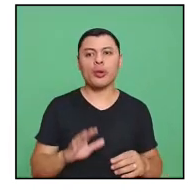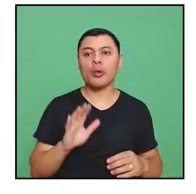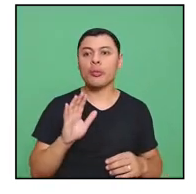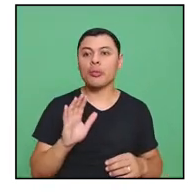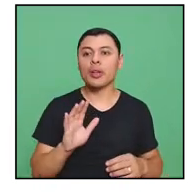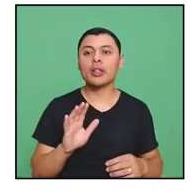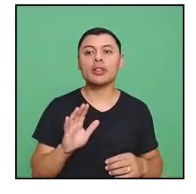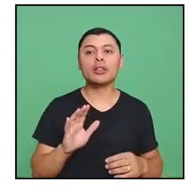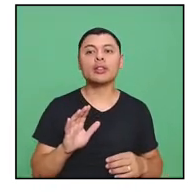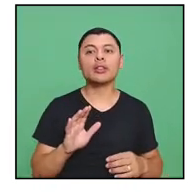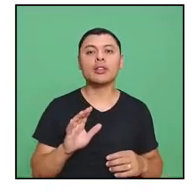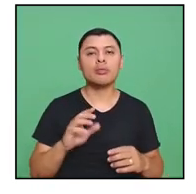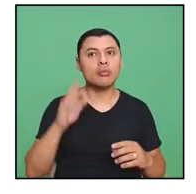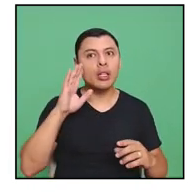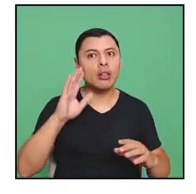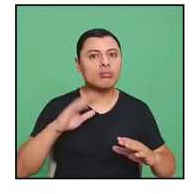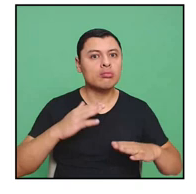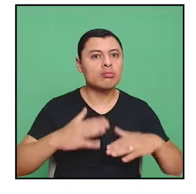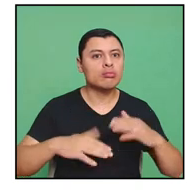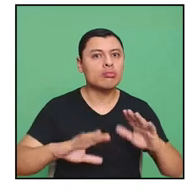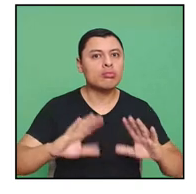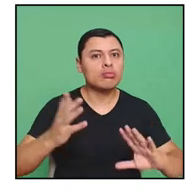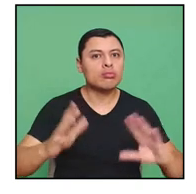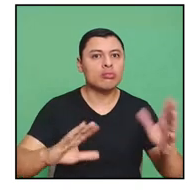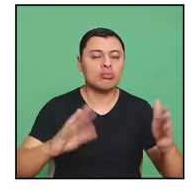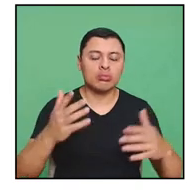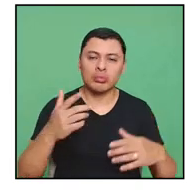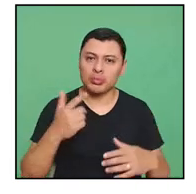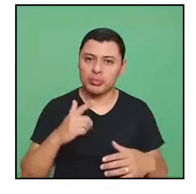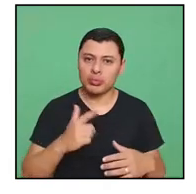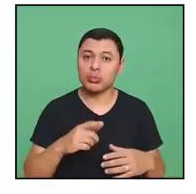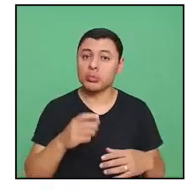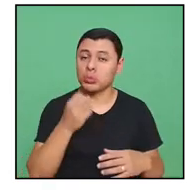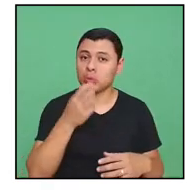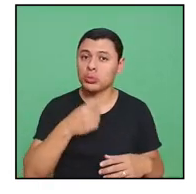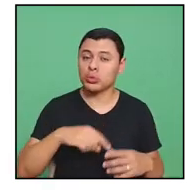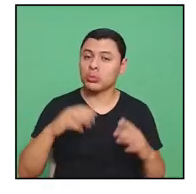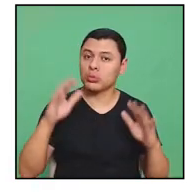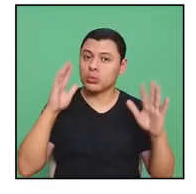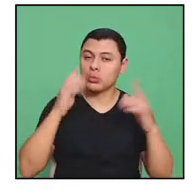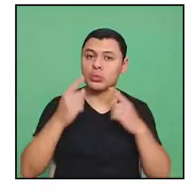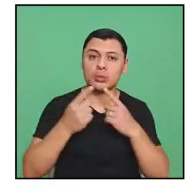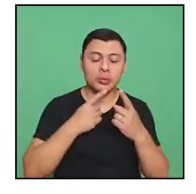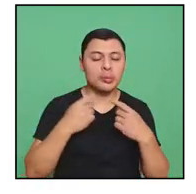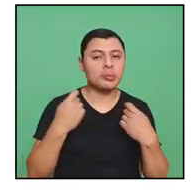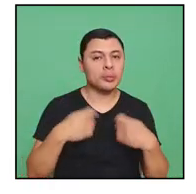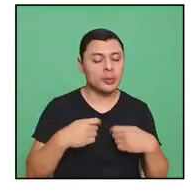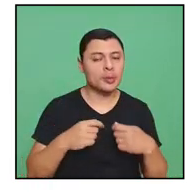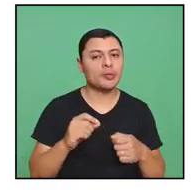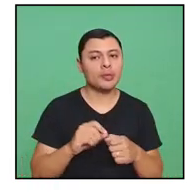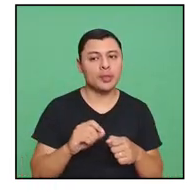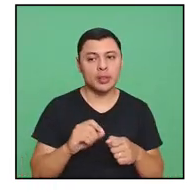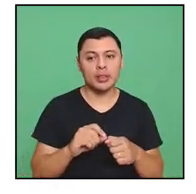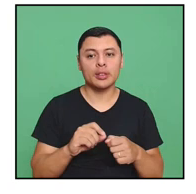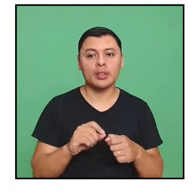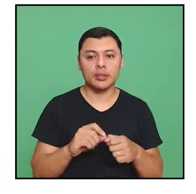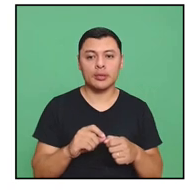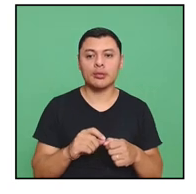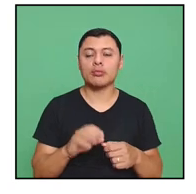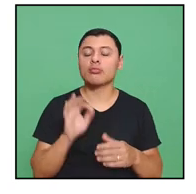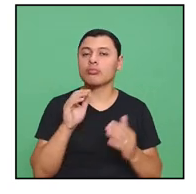pensar nos desdobramentos e tal. E eu acho que essas discussões, assim, elas têm que ser trazidas, sabe? Para dentro Total, do acho que